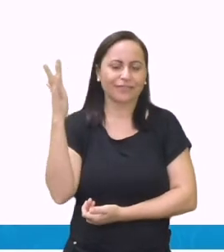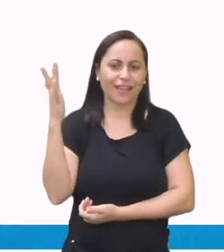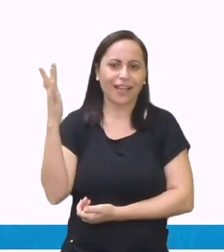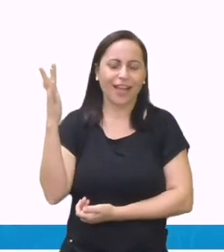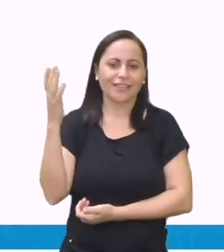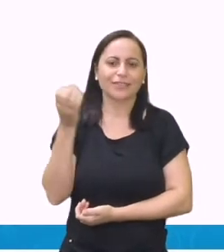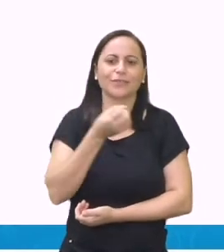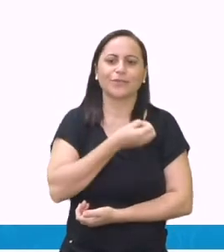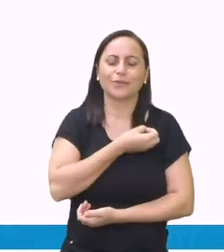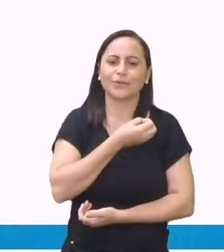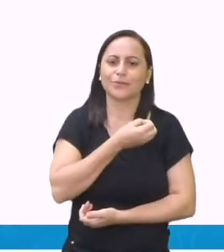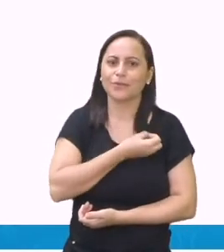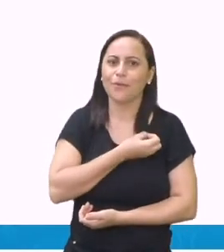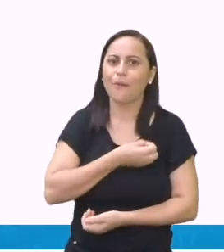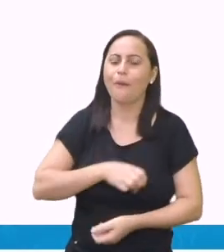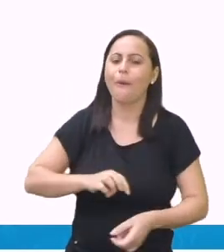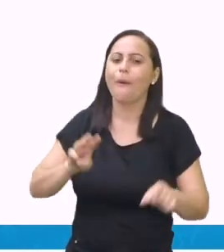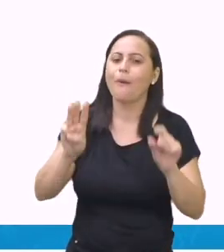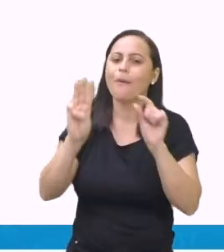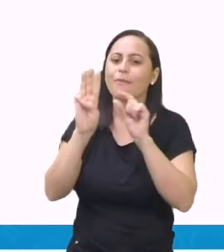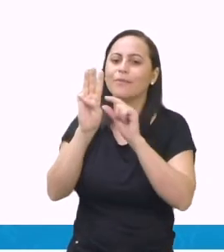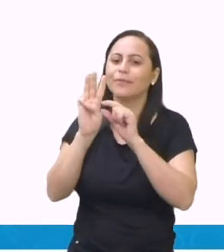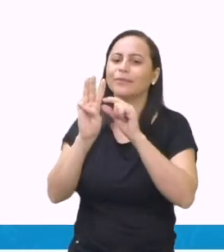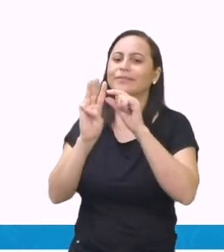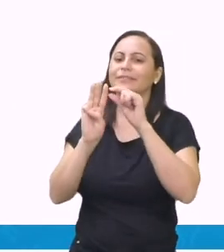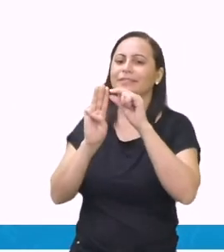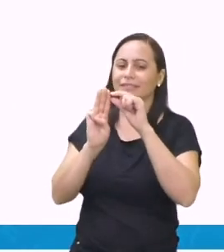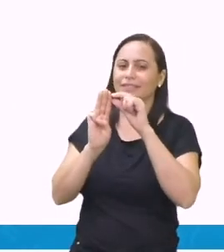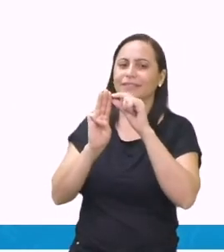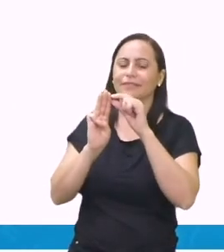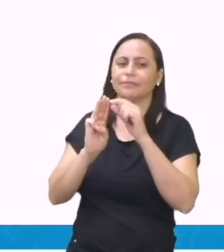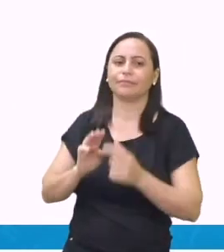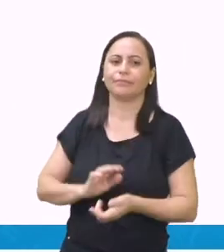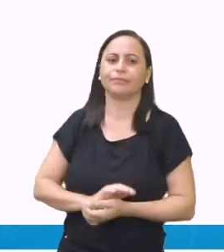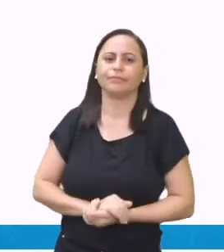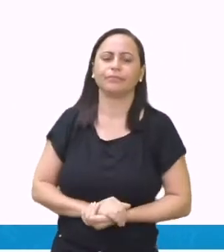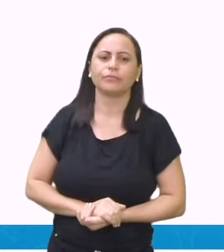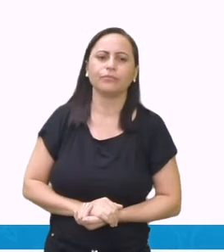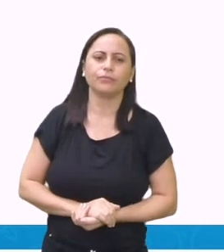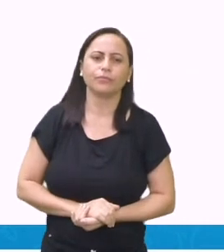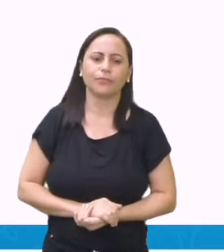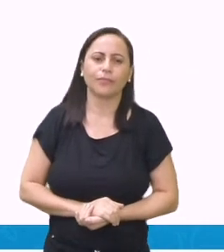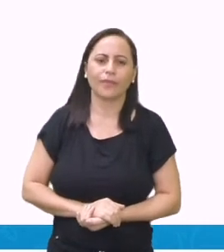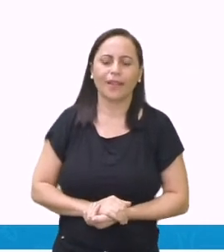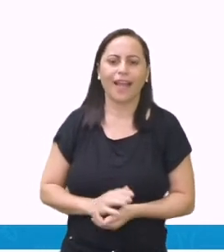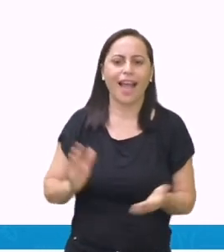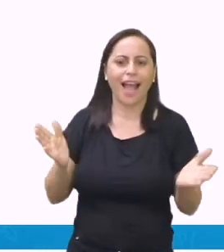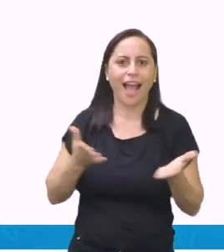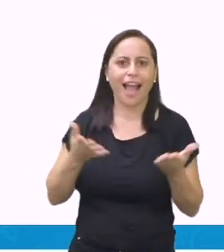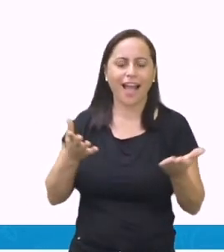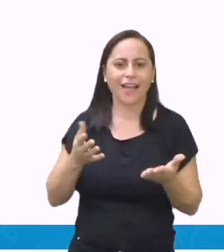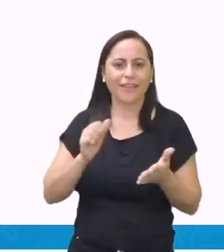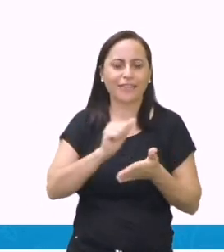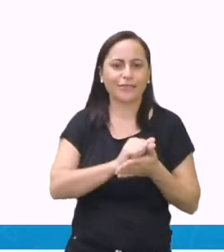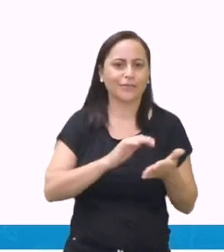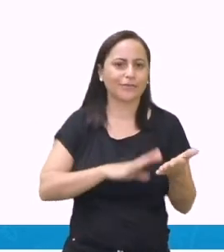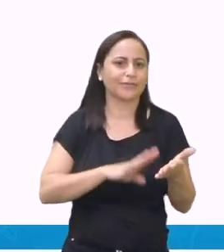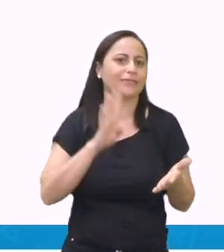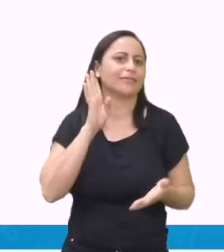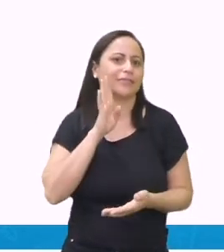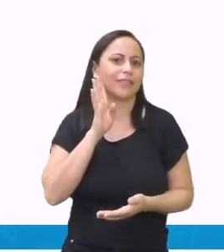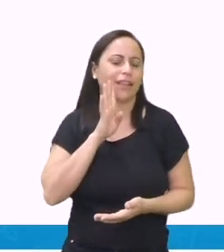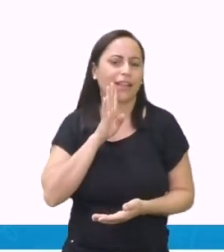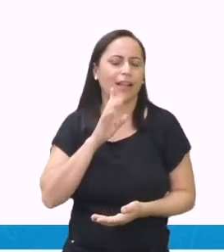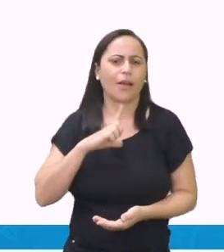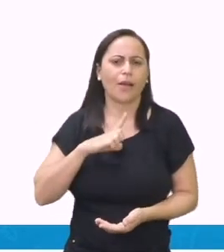vai até a ordem das centenas. Agora, uma atividade bem bacana. Nós temos